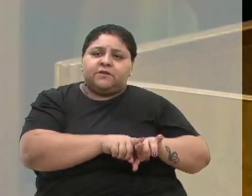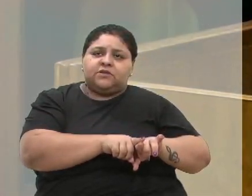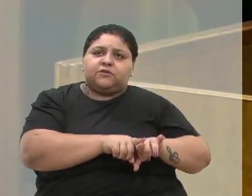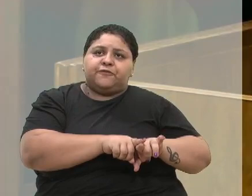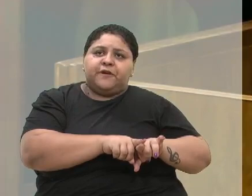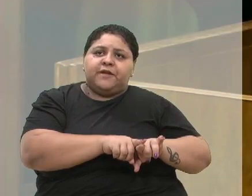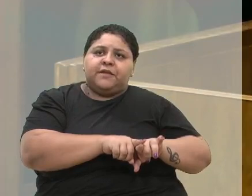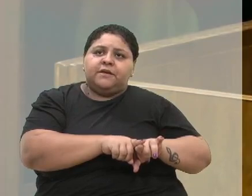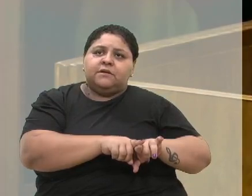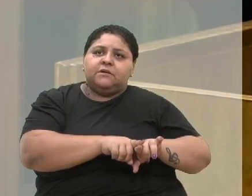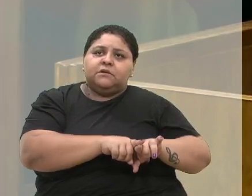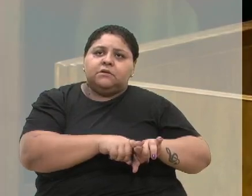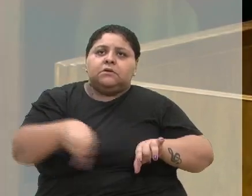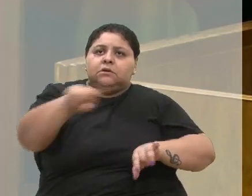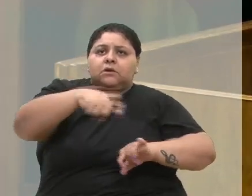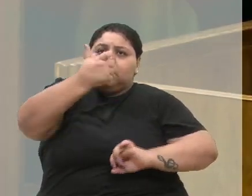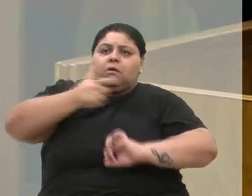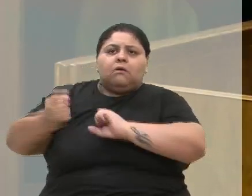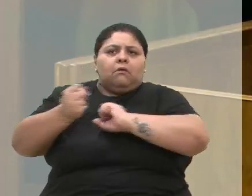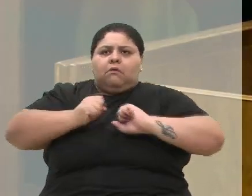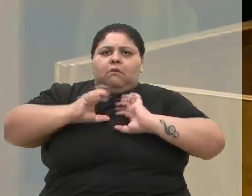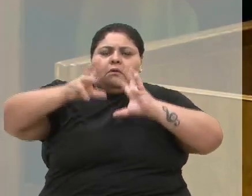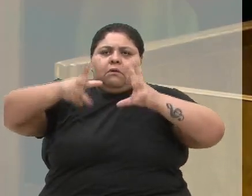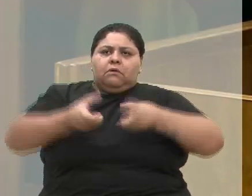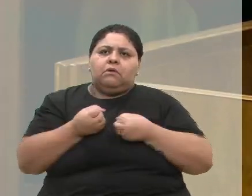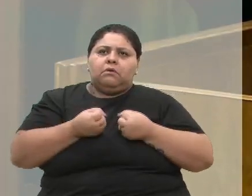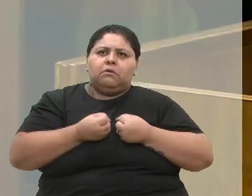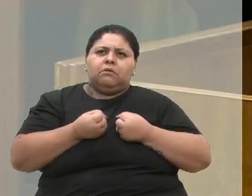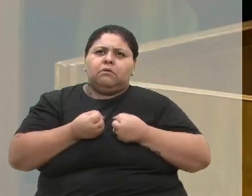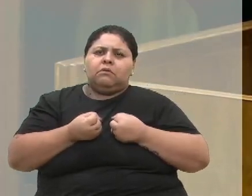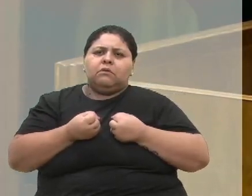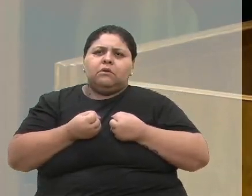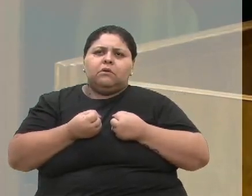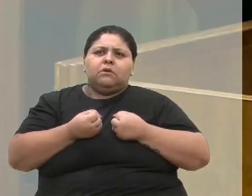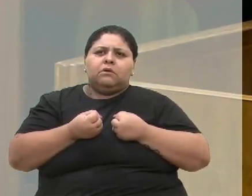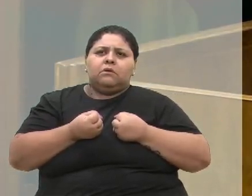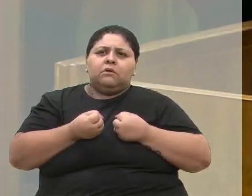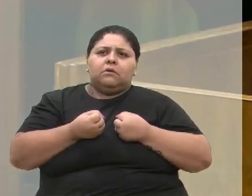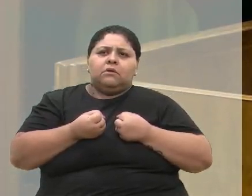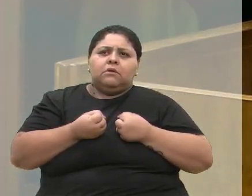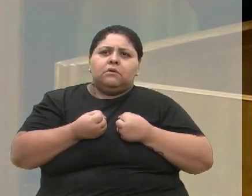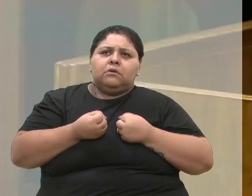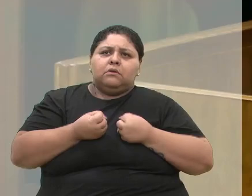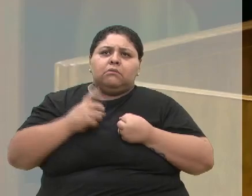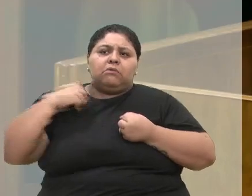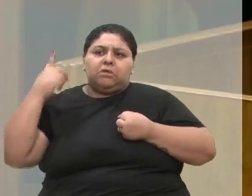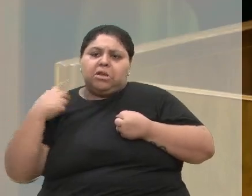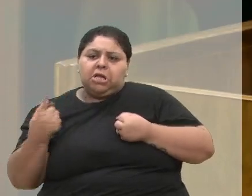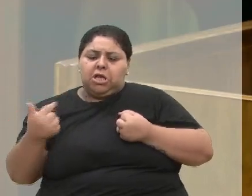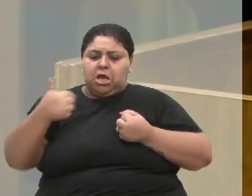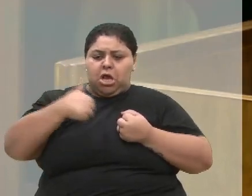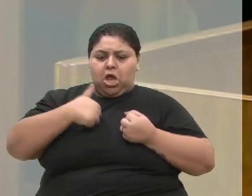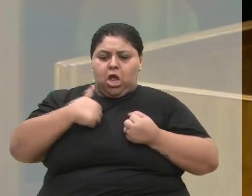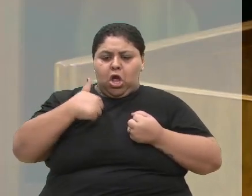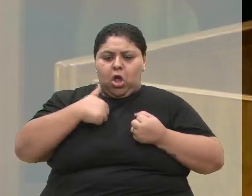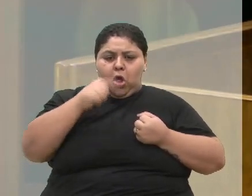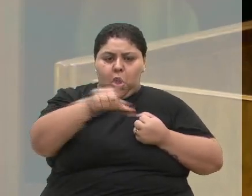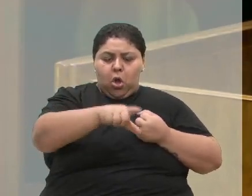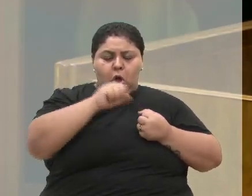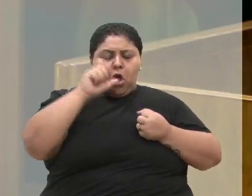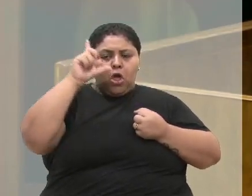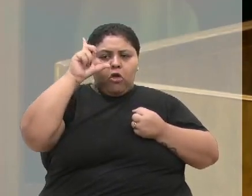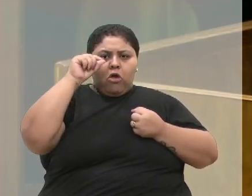prefeito. Nossa, eu acho que posso. Todo mundo está falando aqui que um vai ser o Alceu, o outro vai ser a Denise. Meu pré-candidato é o